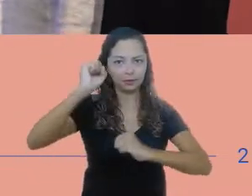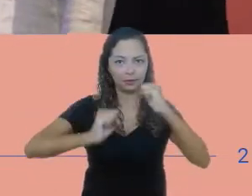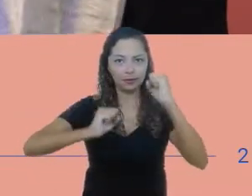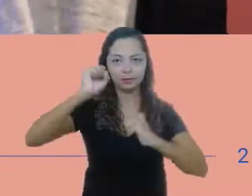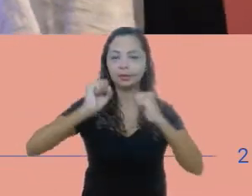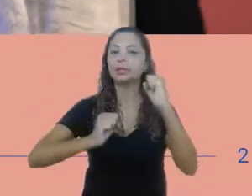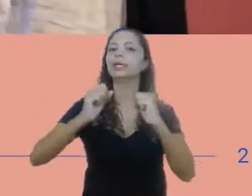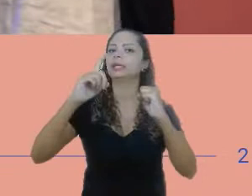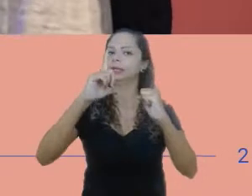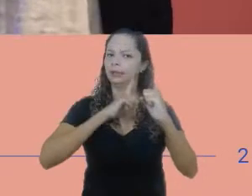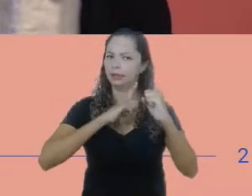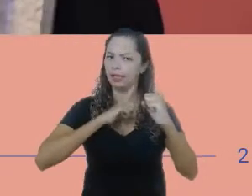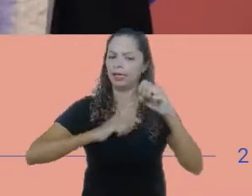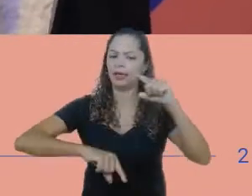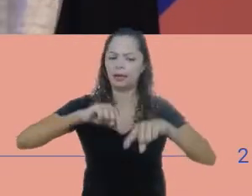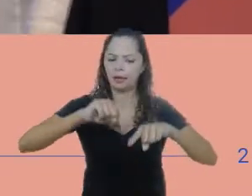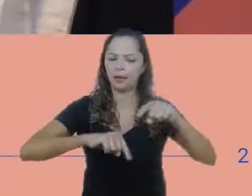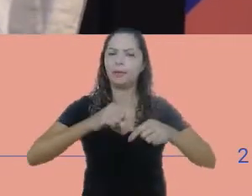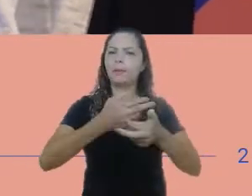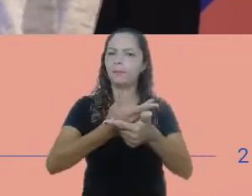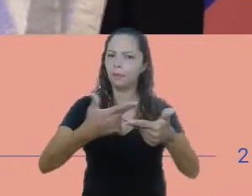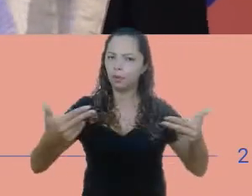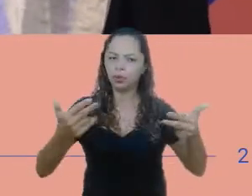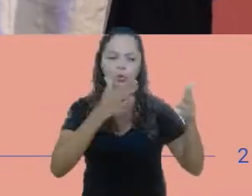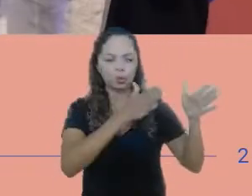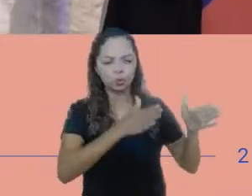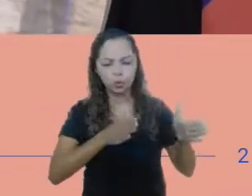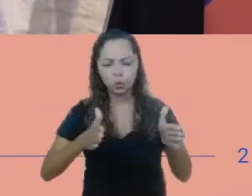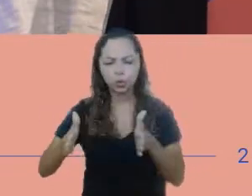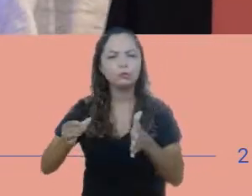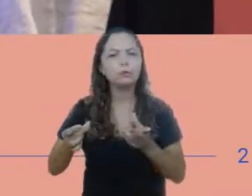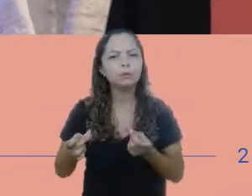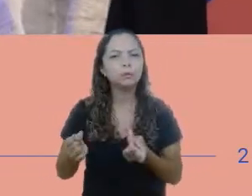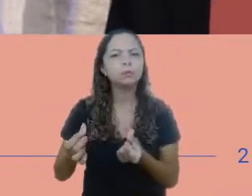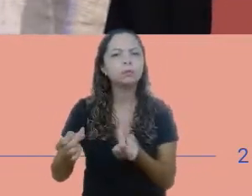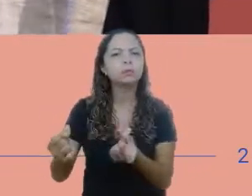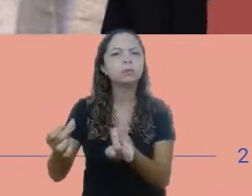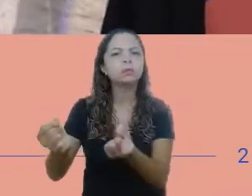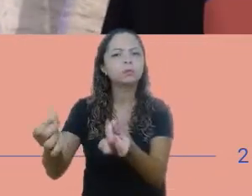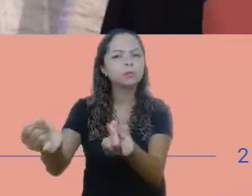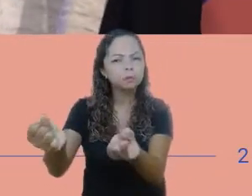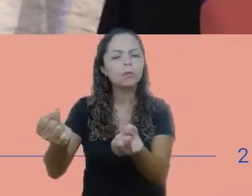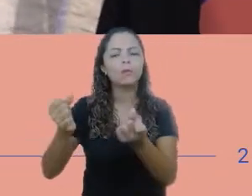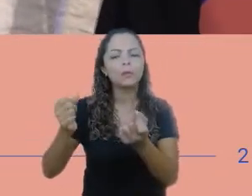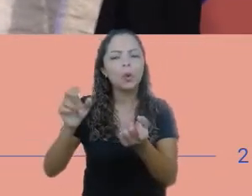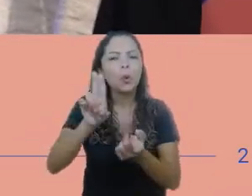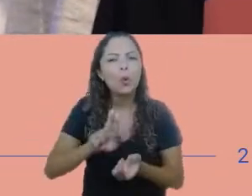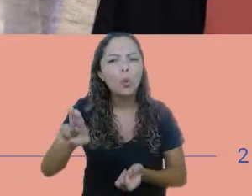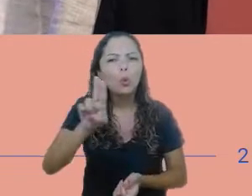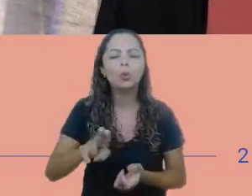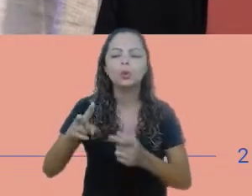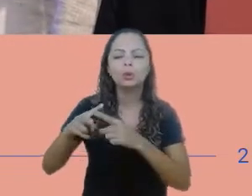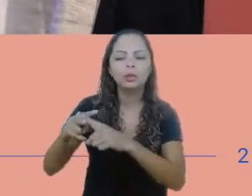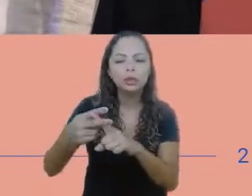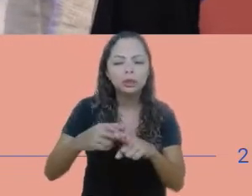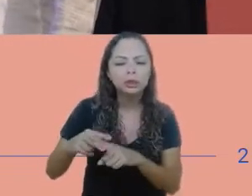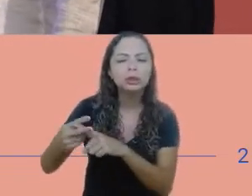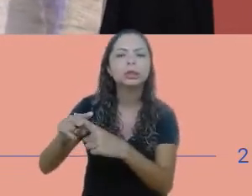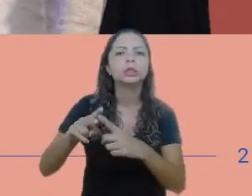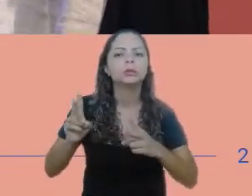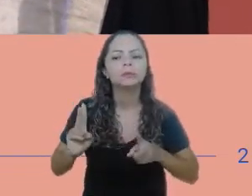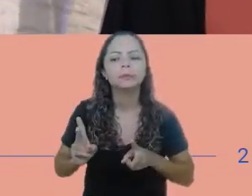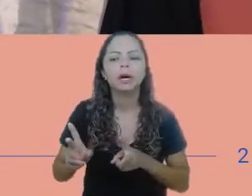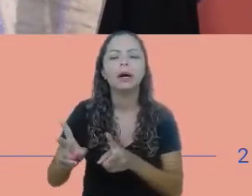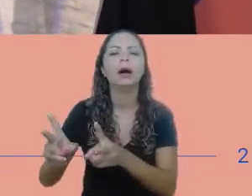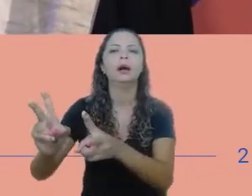duráveis que vão ser remanufaturados consertados compartilhados a fase de uso vai ficar cada vez mais